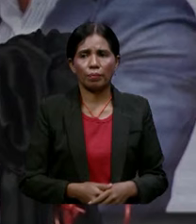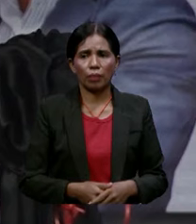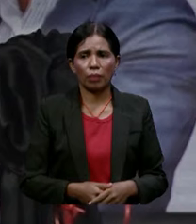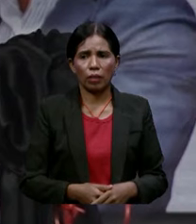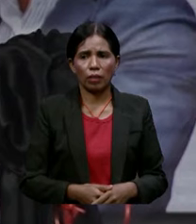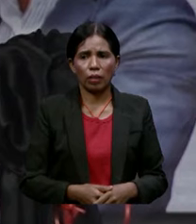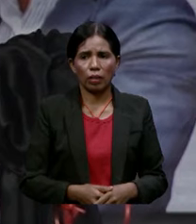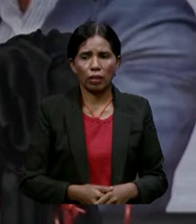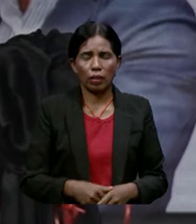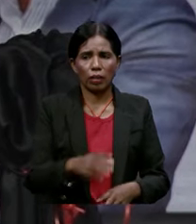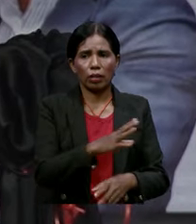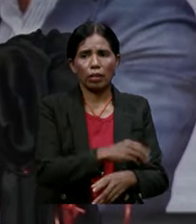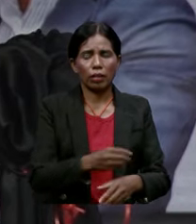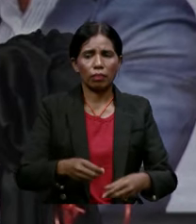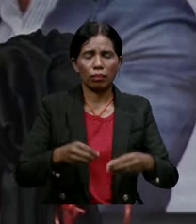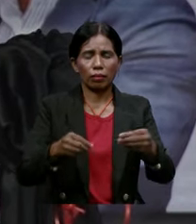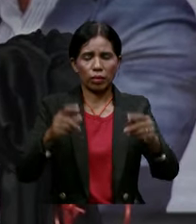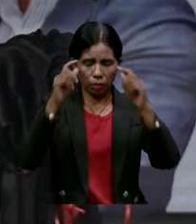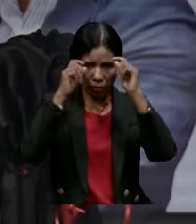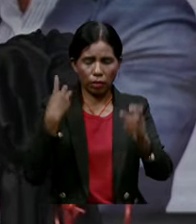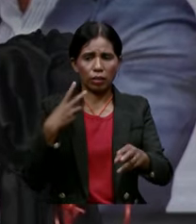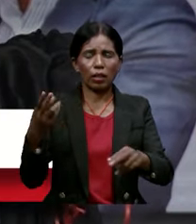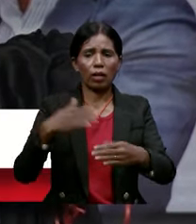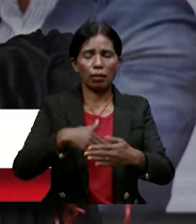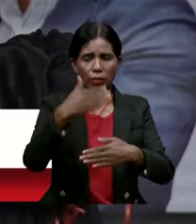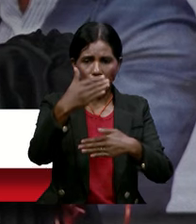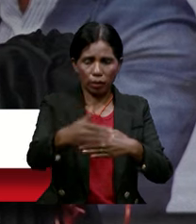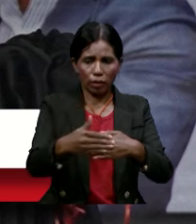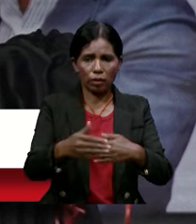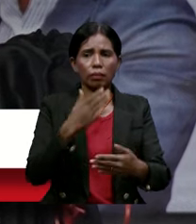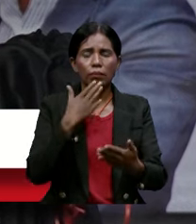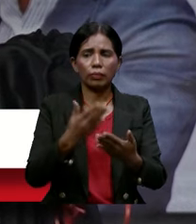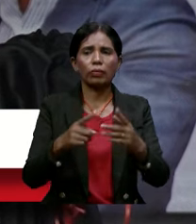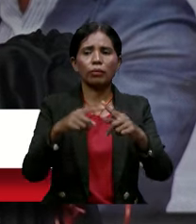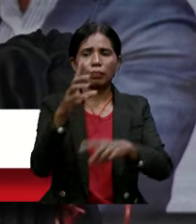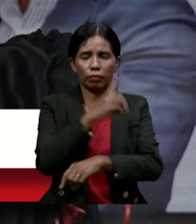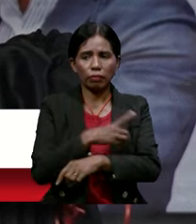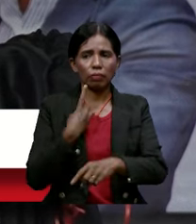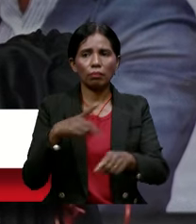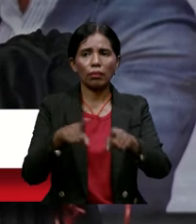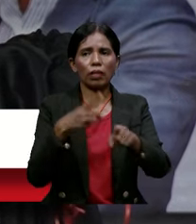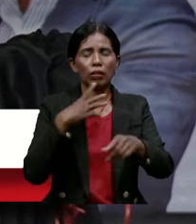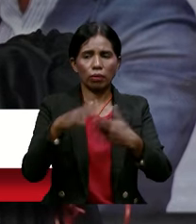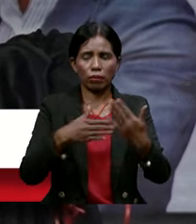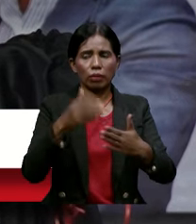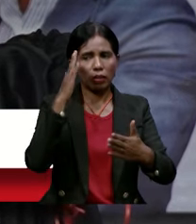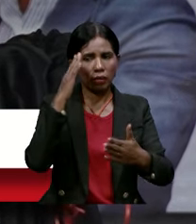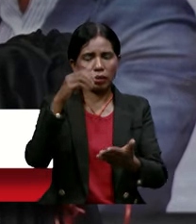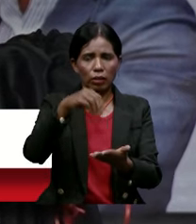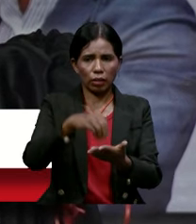minerais Timor-Leste niané, itamaka tam progresso ida ona. Ohi loro hanese ita utu atu hatene, itamaka